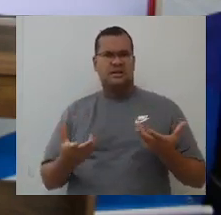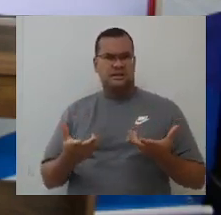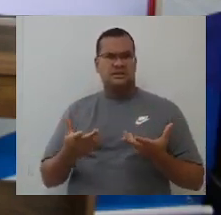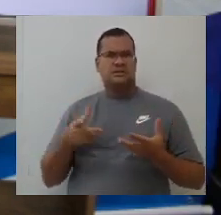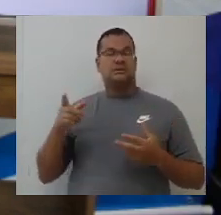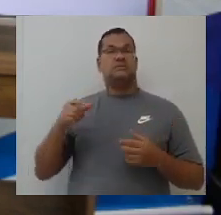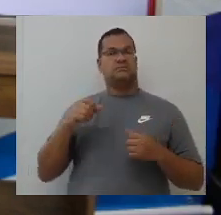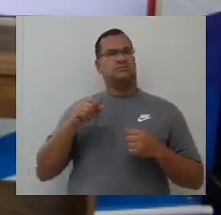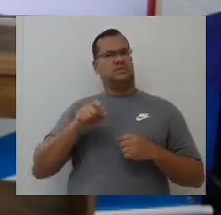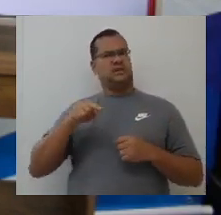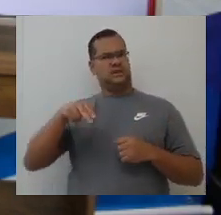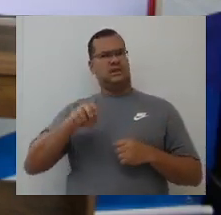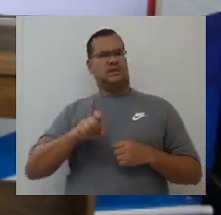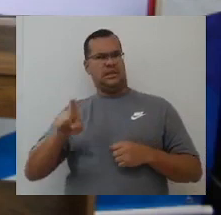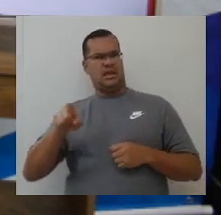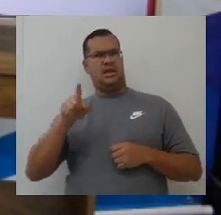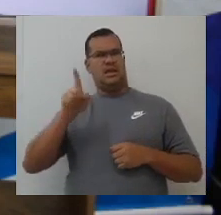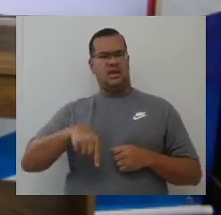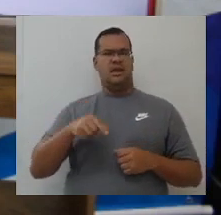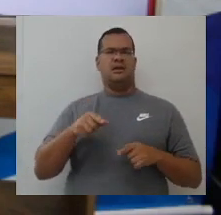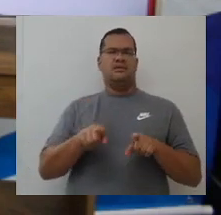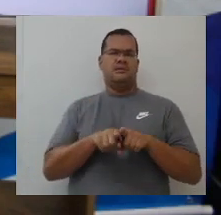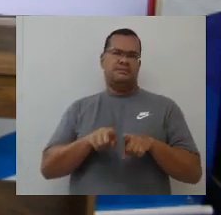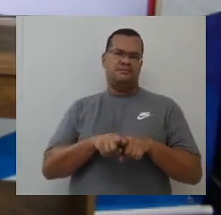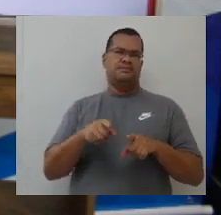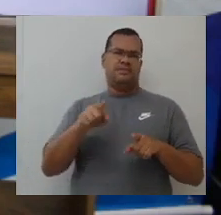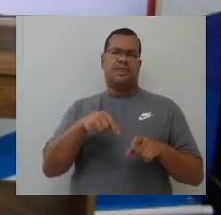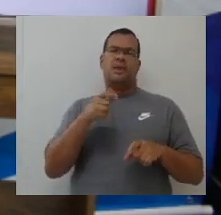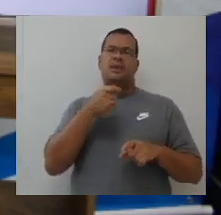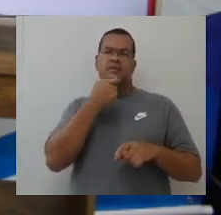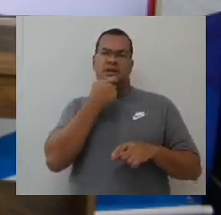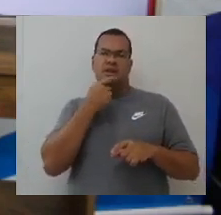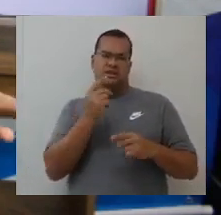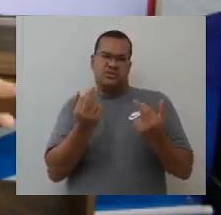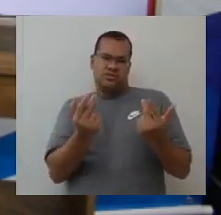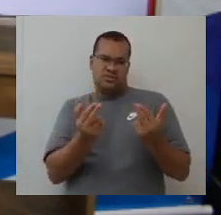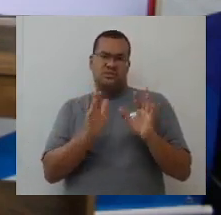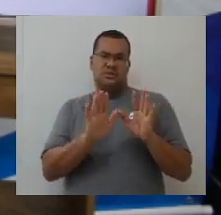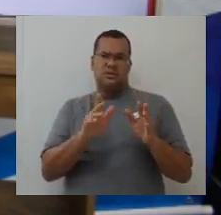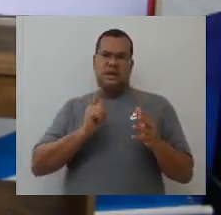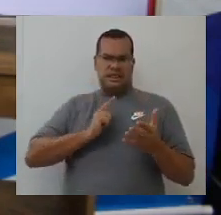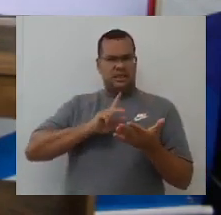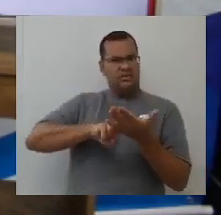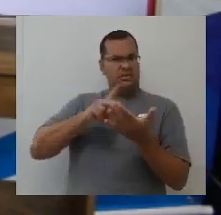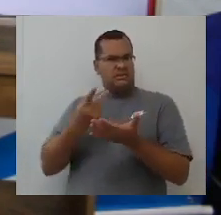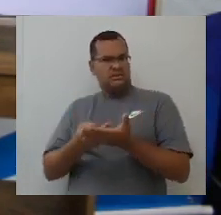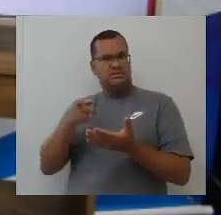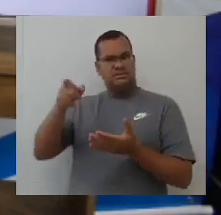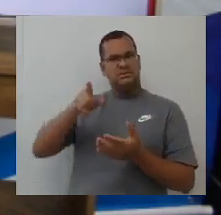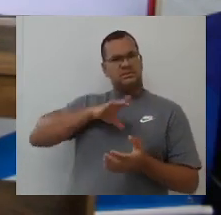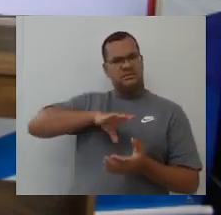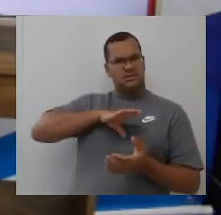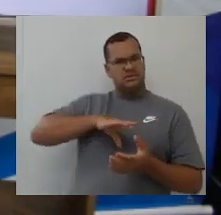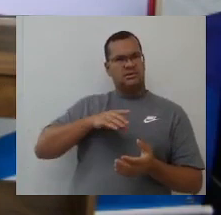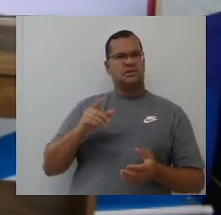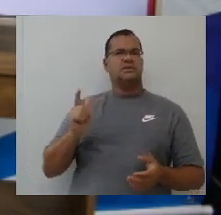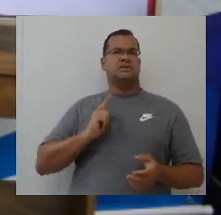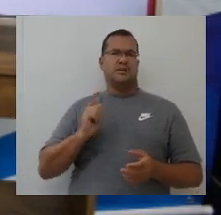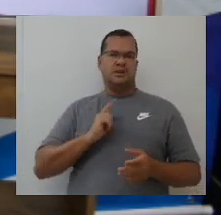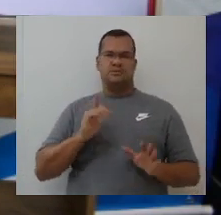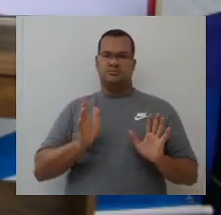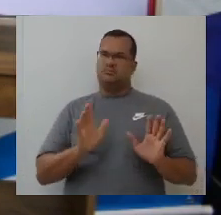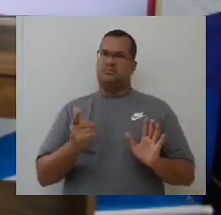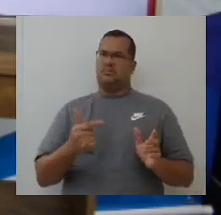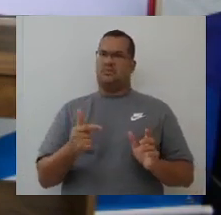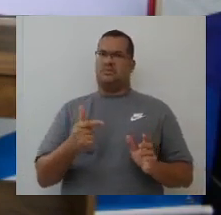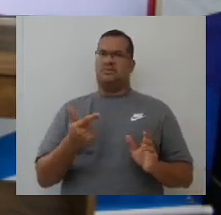né, ele é o que a gente chama em inglês de question tag. Rafael, teria uma tradução para esse assunto na língua portuguesa? Que eu saiba